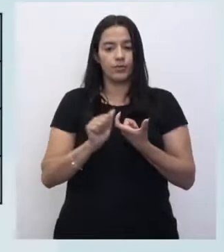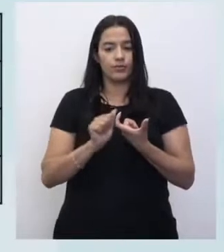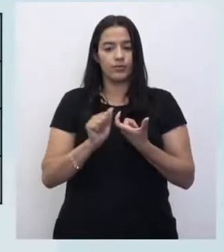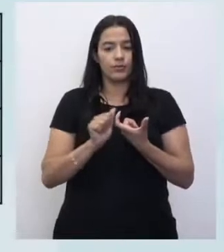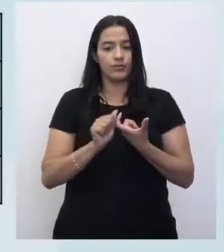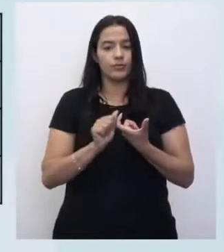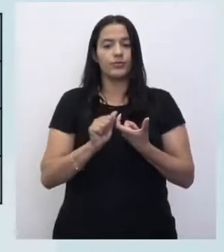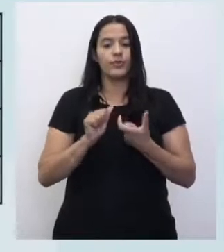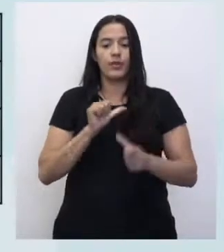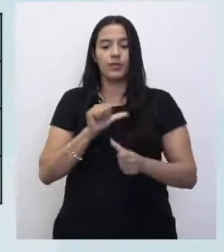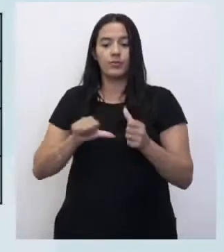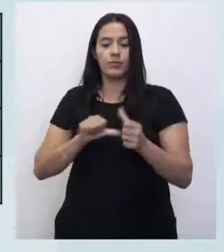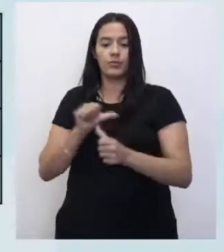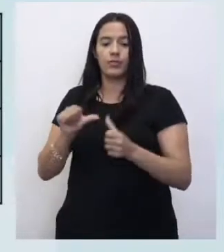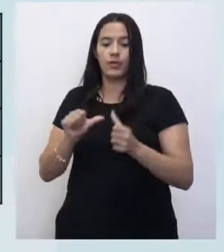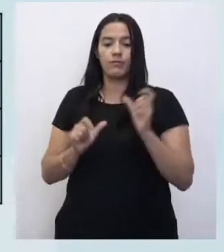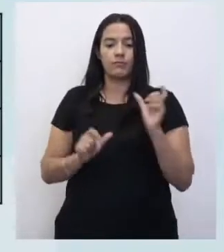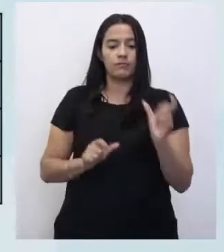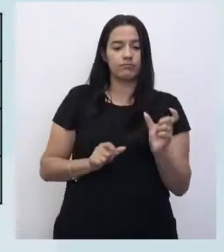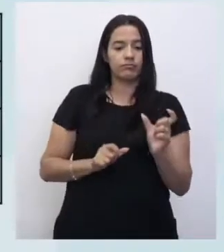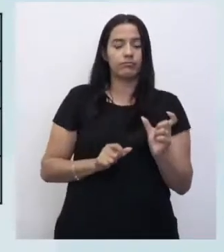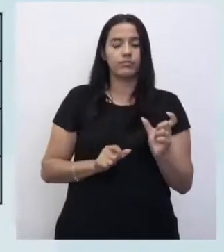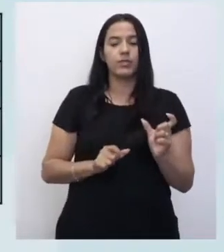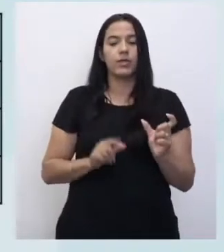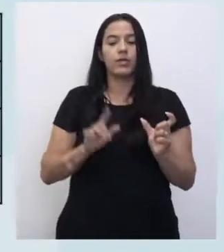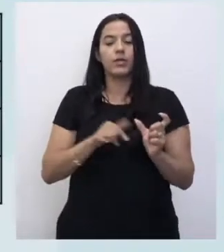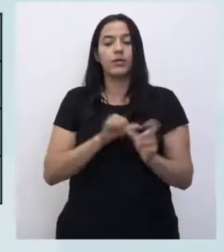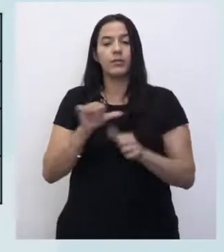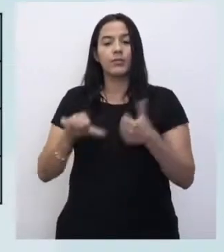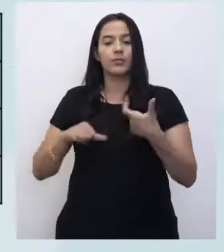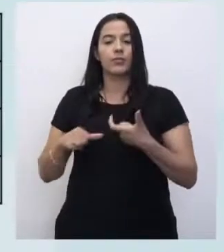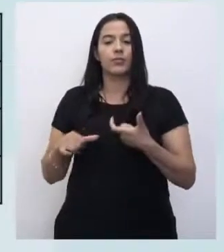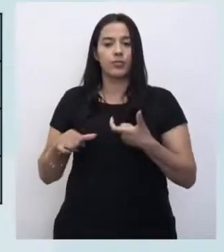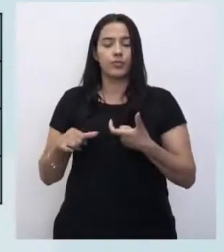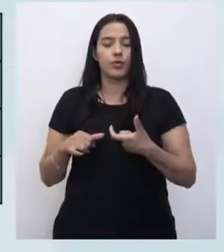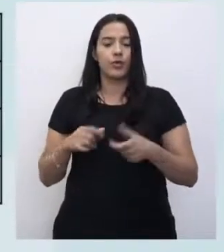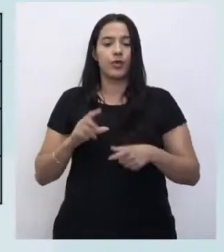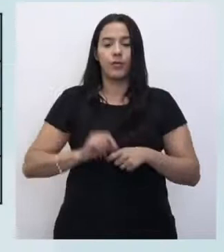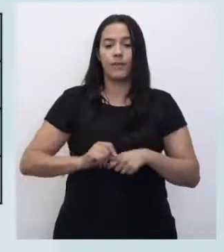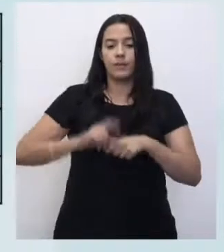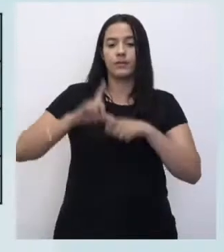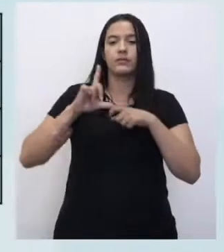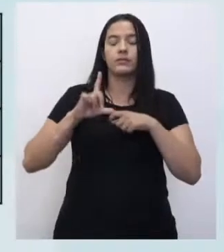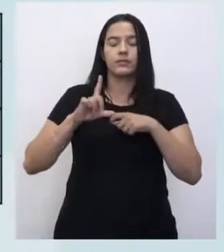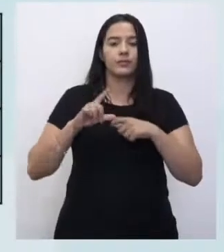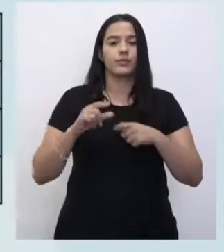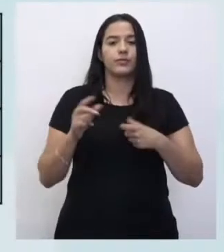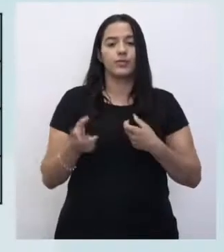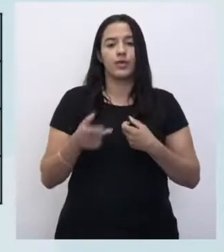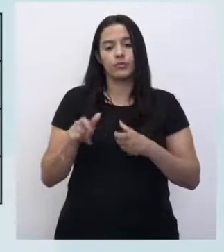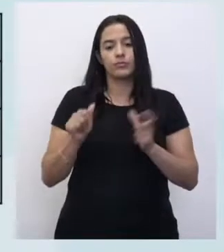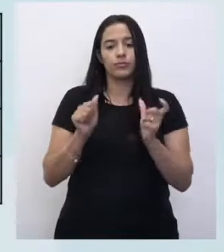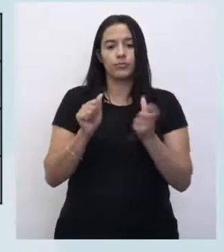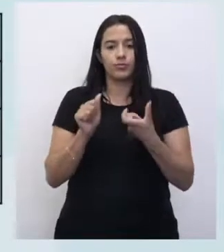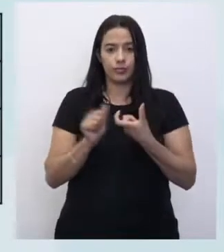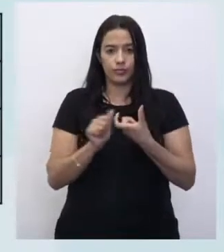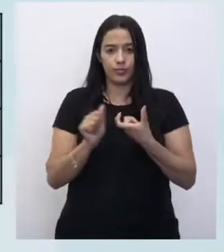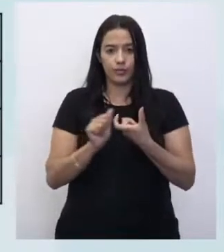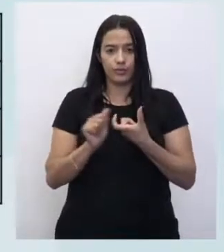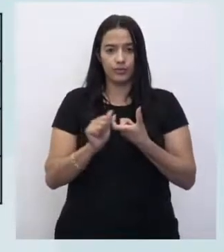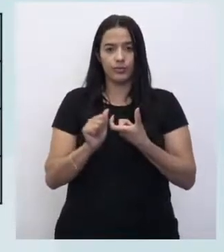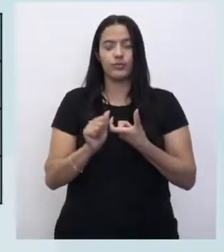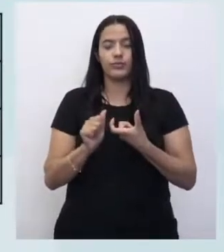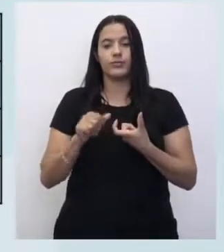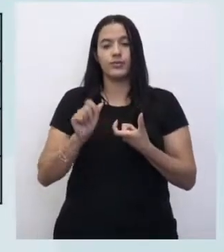ele não mudou a palavra de categoria, mas ele só falou que ele está aumentando o grau do adjetivo, né? O adjetivo ali que era